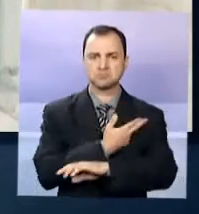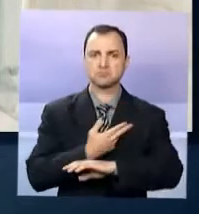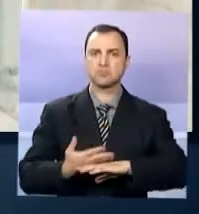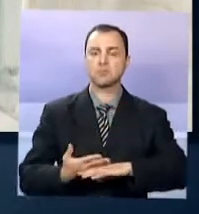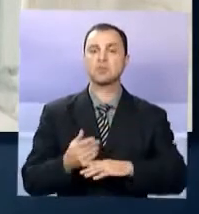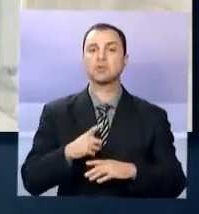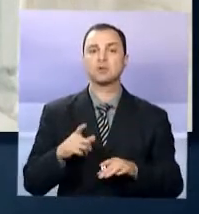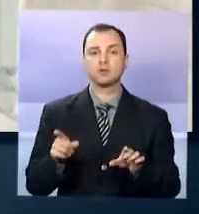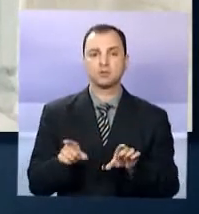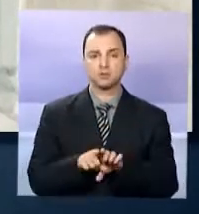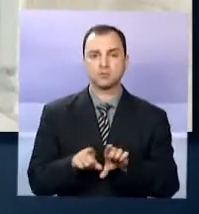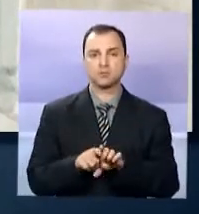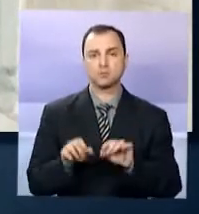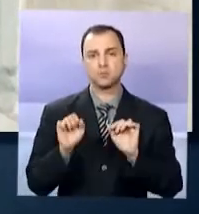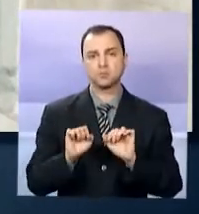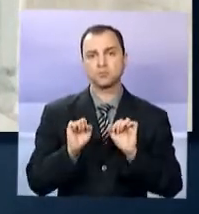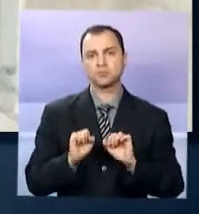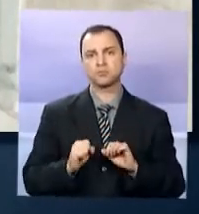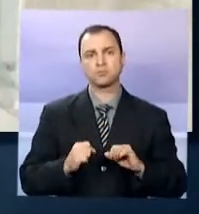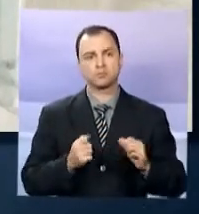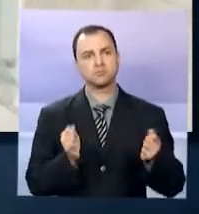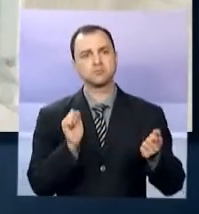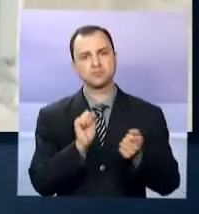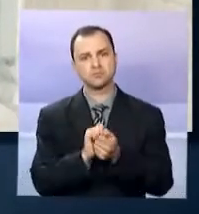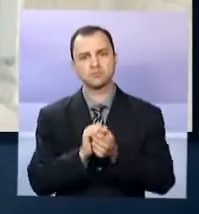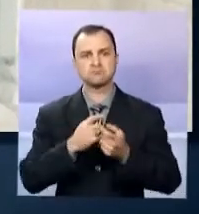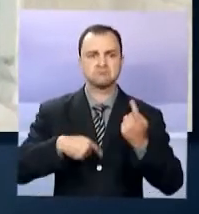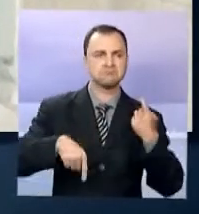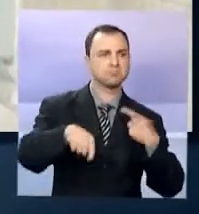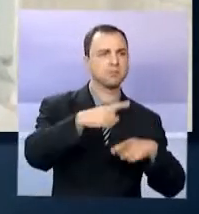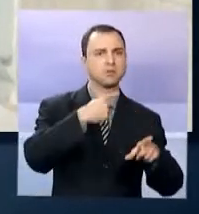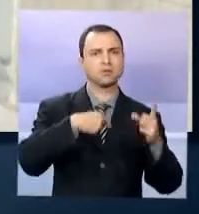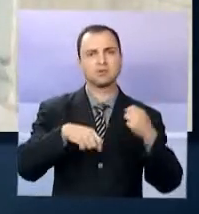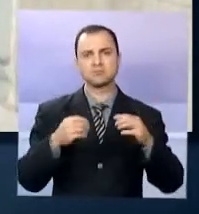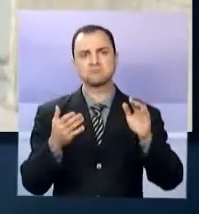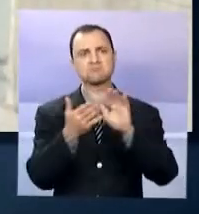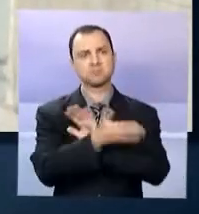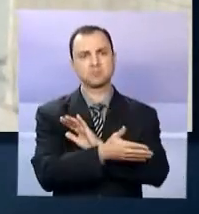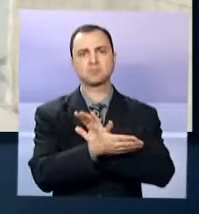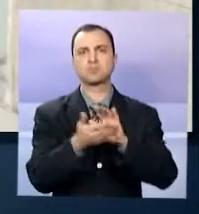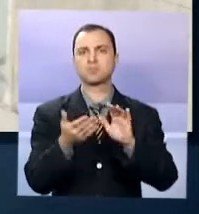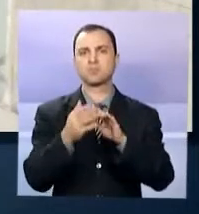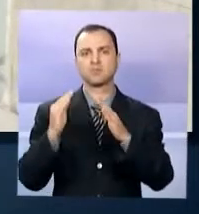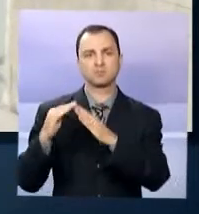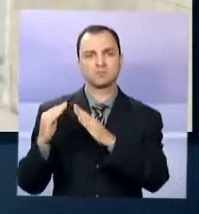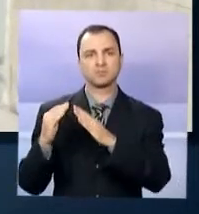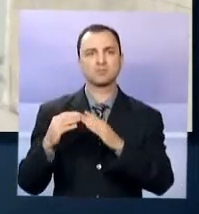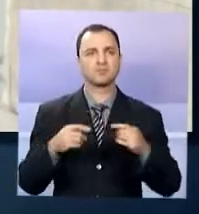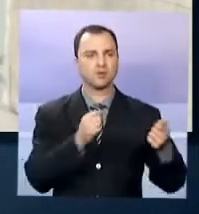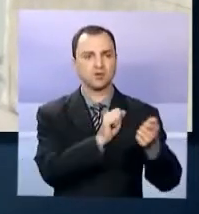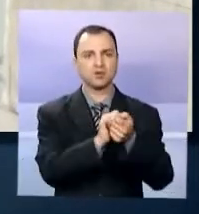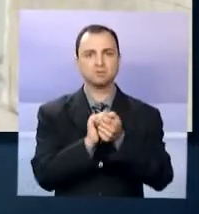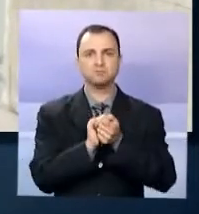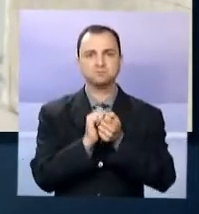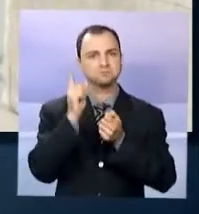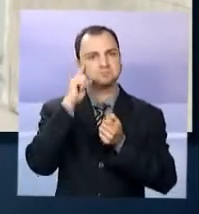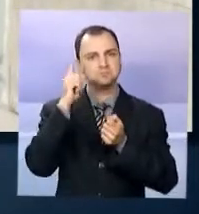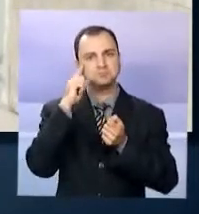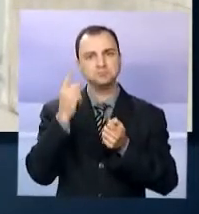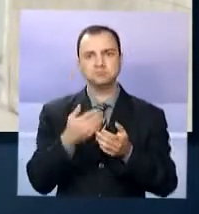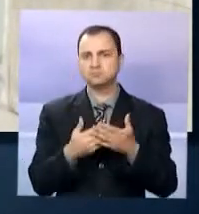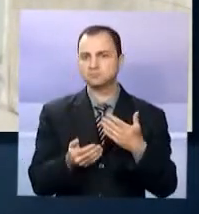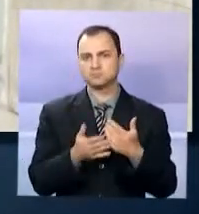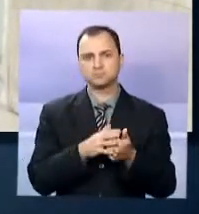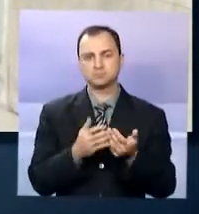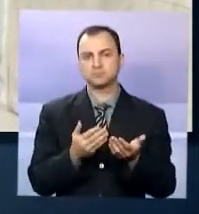e Para poderem participar poderia interagir poderem sair da sua das suas casas e participar no dia a